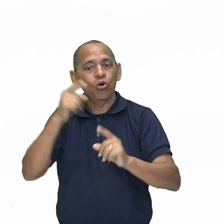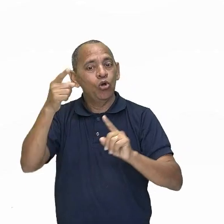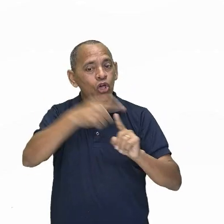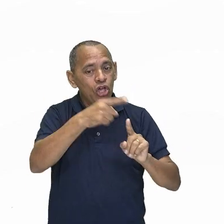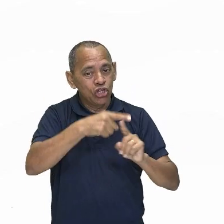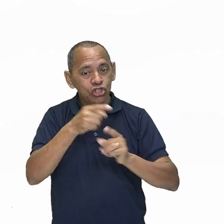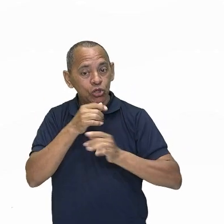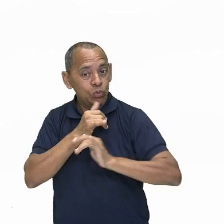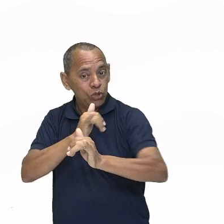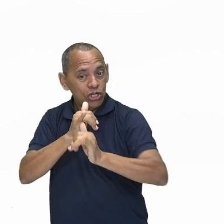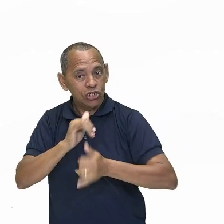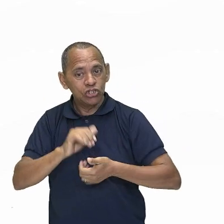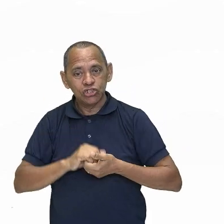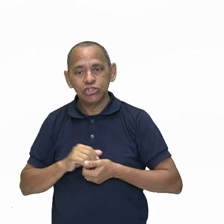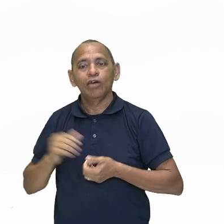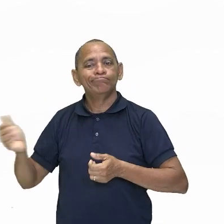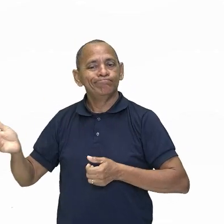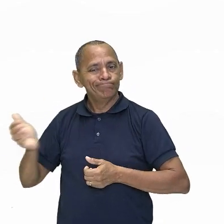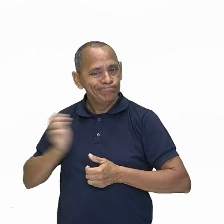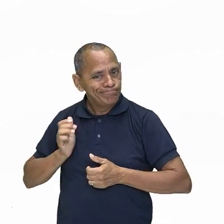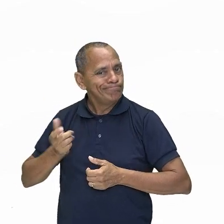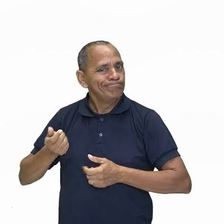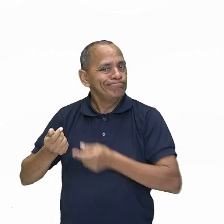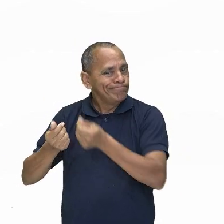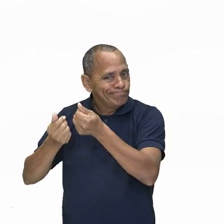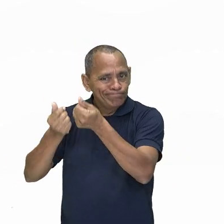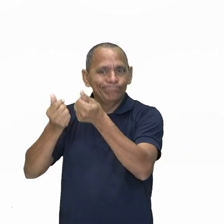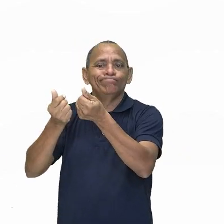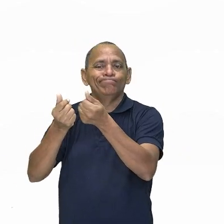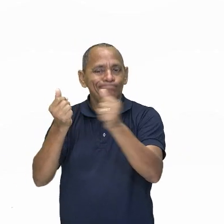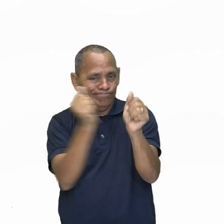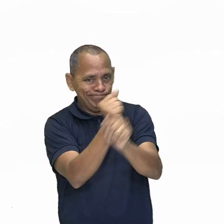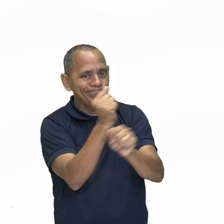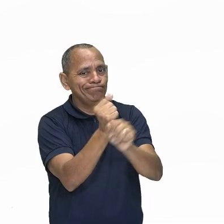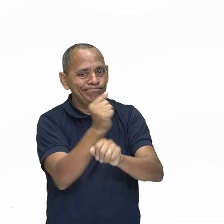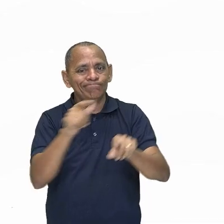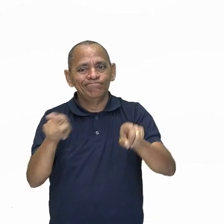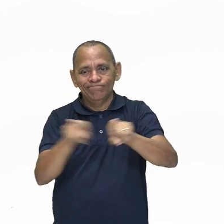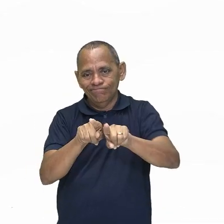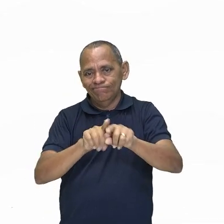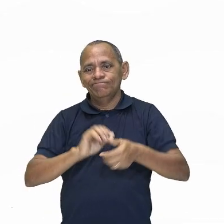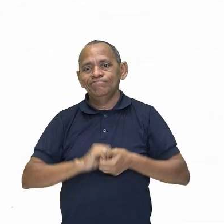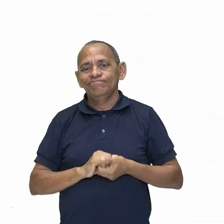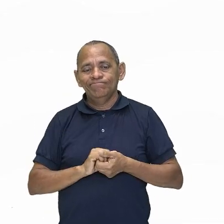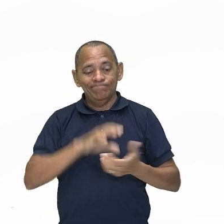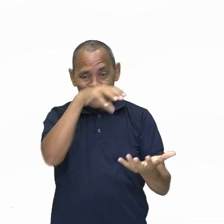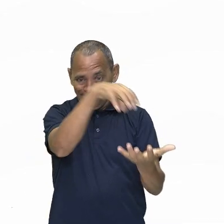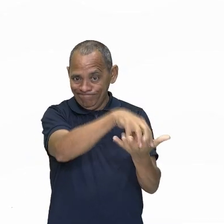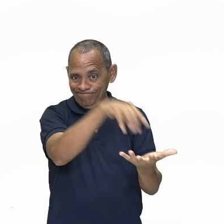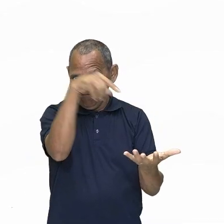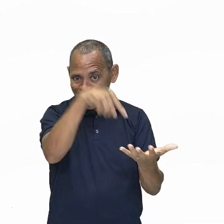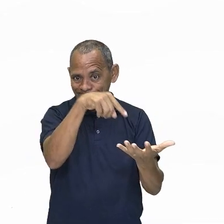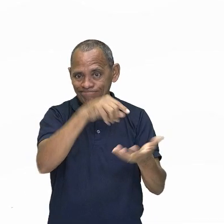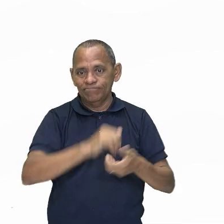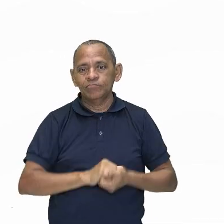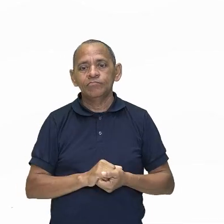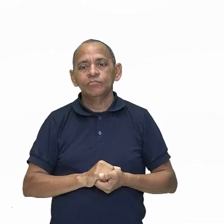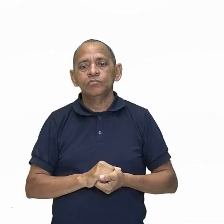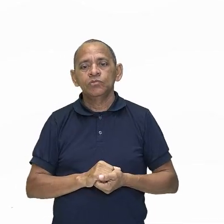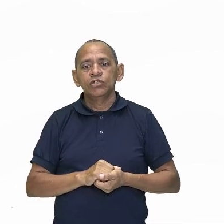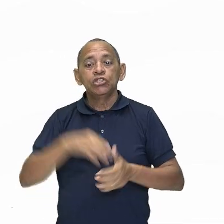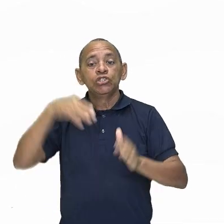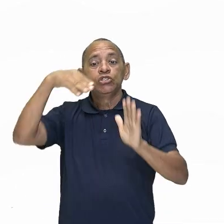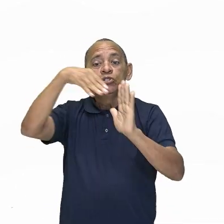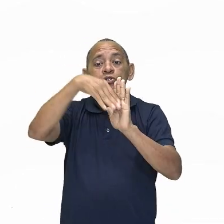para construir. Então nós temos um grande custo de instalação para as usinas nucleares. Mais uma